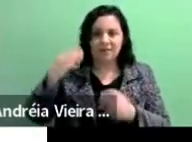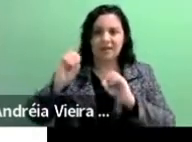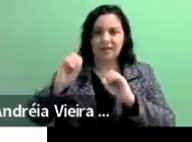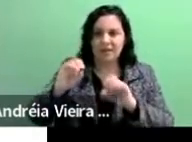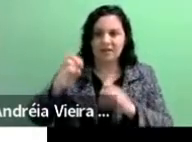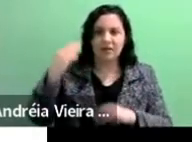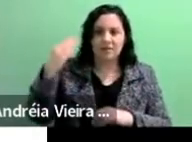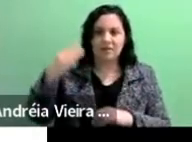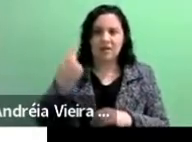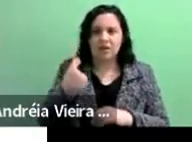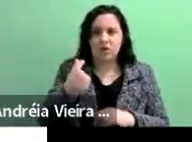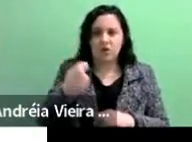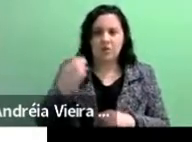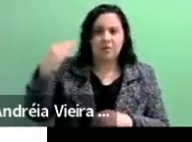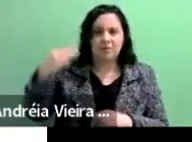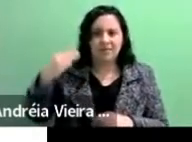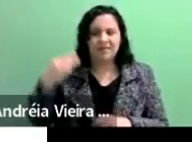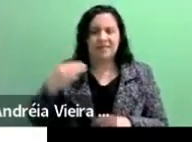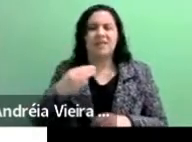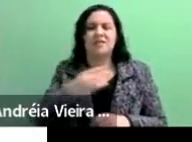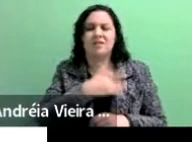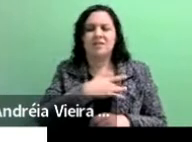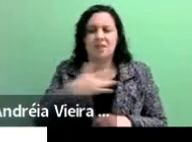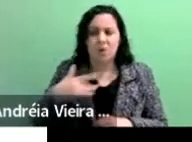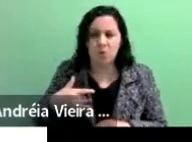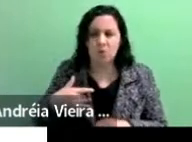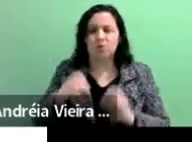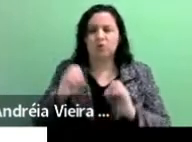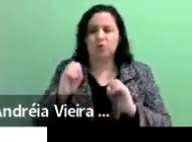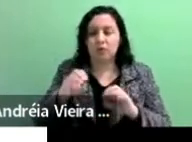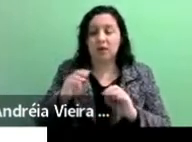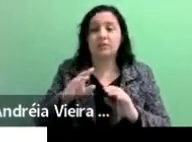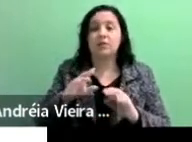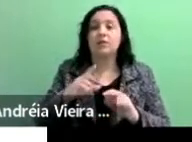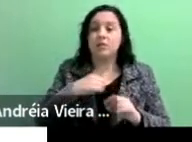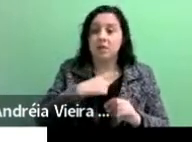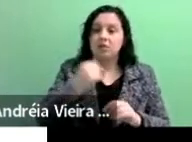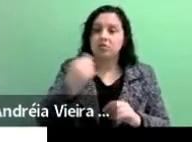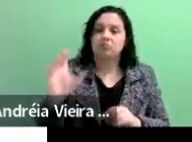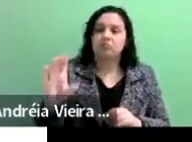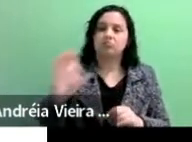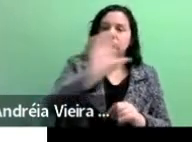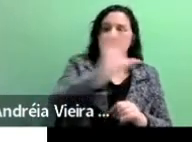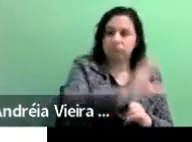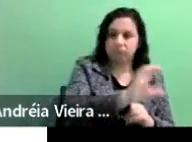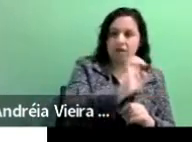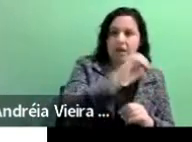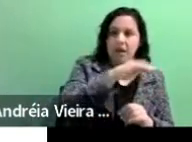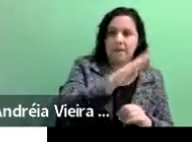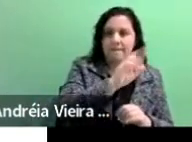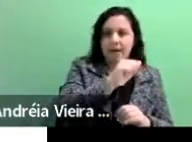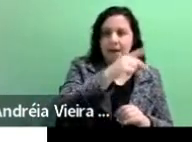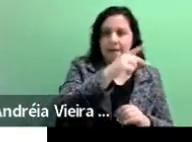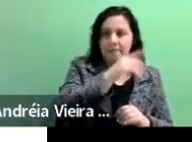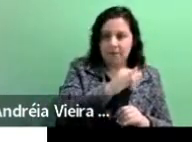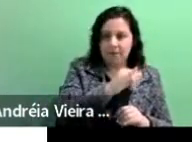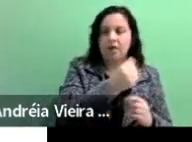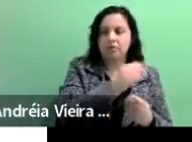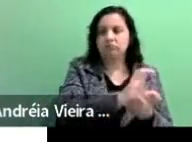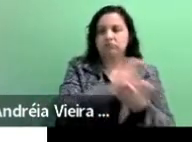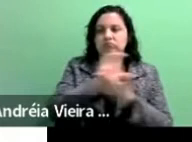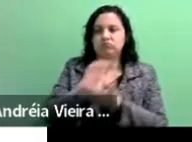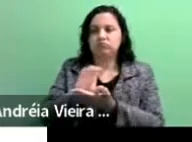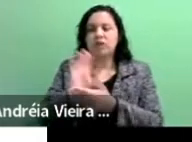de Saúde. Nós recebemos recursos desses ministérios para apoiar a inovação nas empresas. Então, parte do recurso vem de um